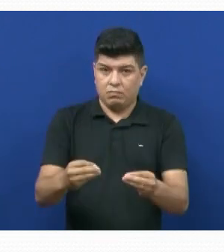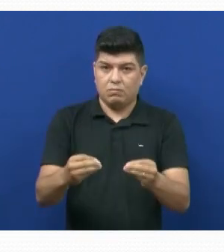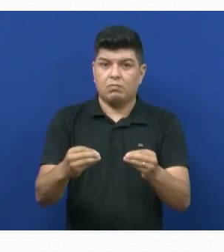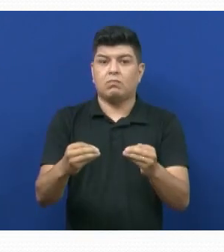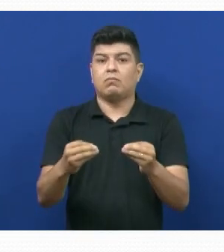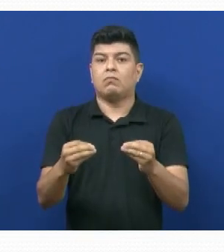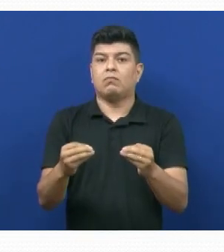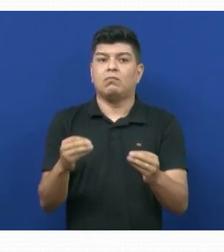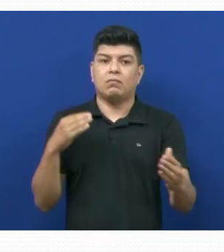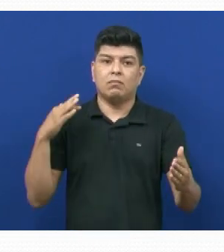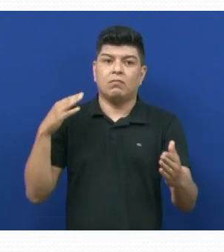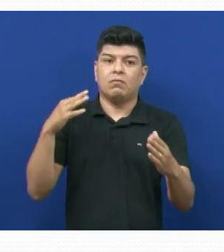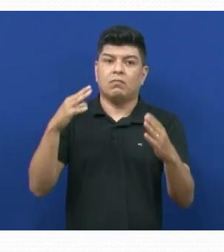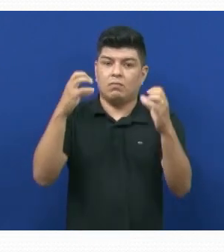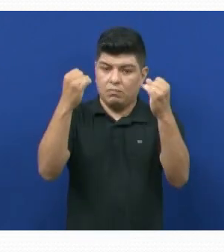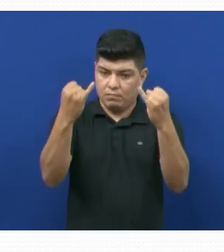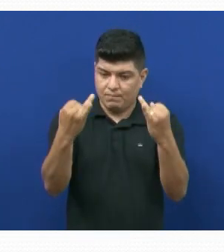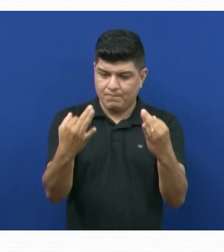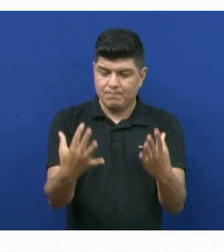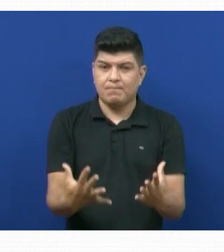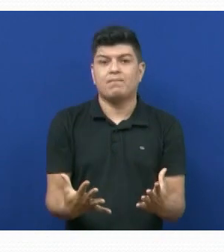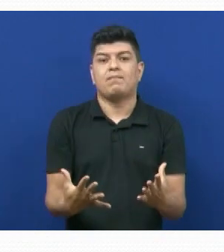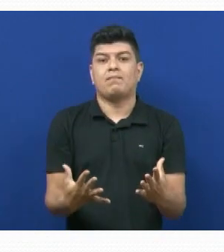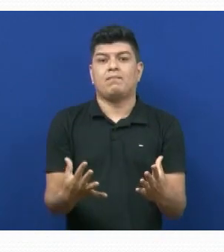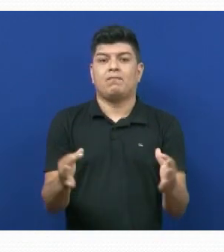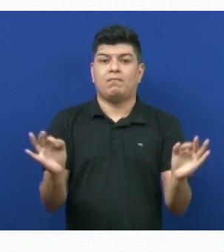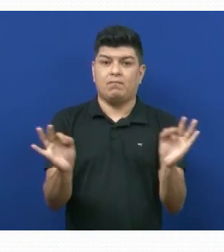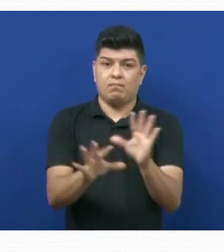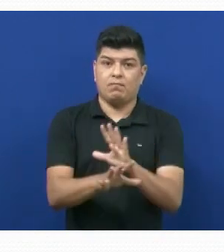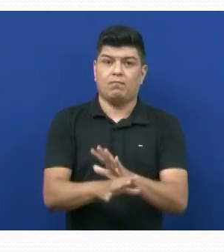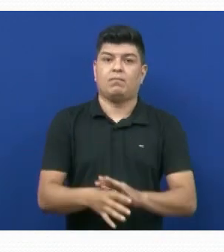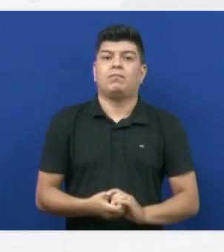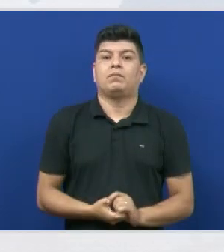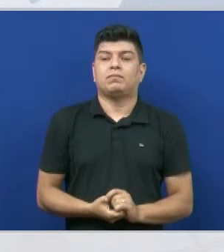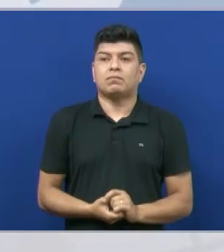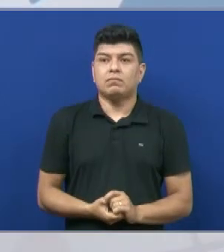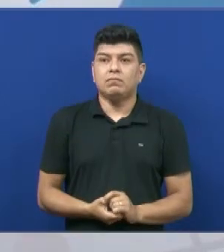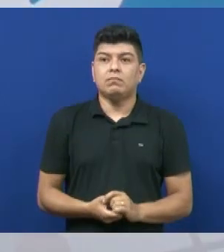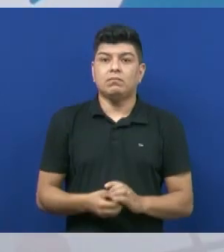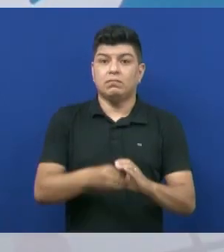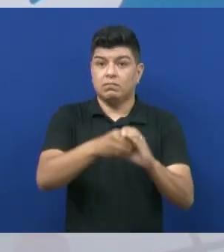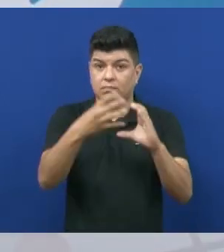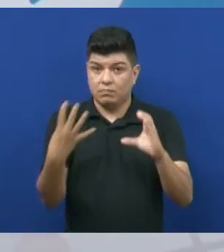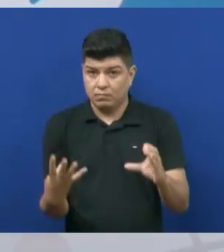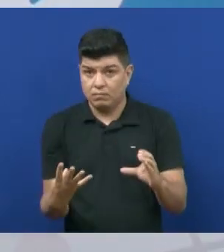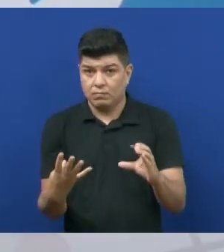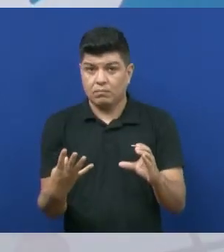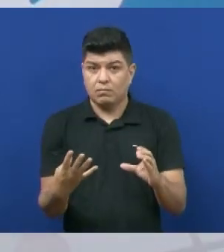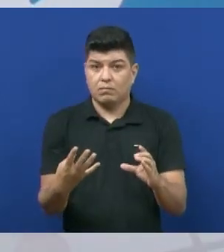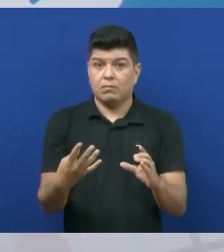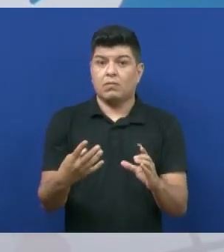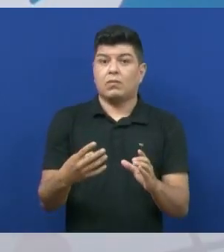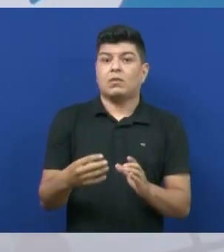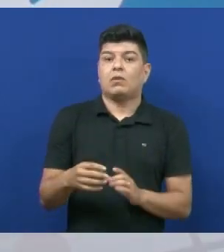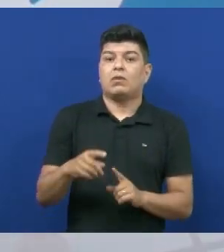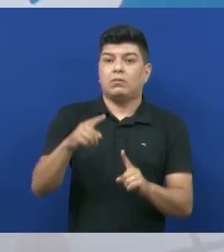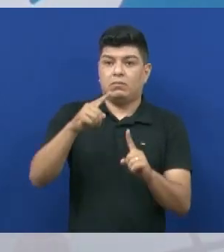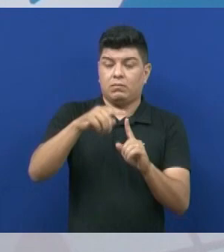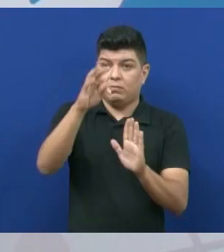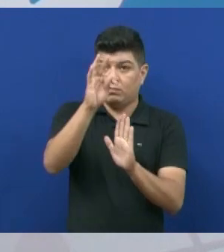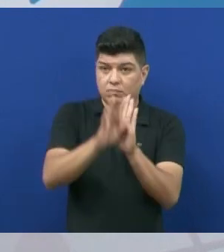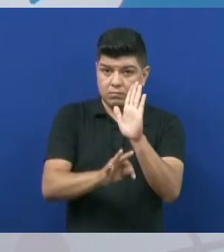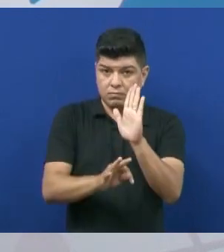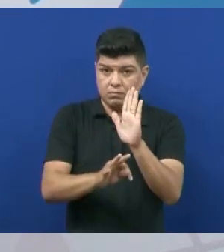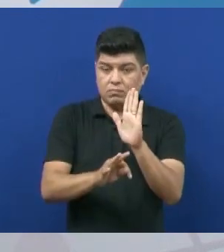da trama até chegar a um clímax e o seu desfecho. Isso caracteriza o tipo textual narrativo.